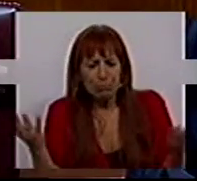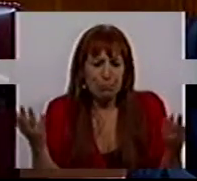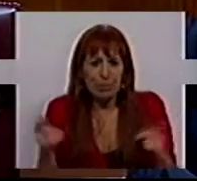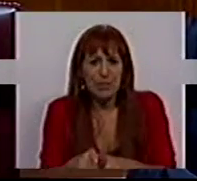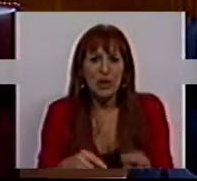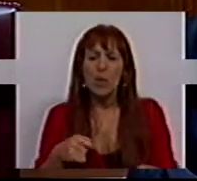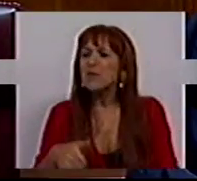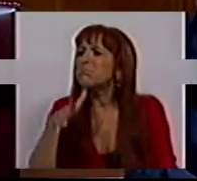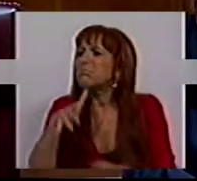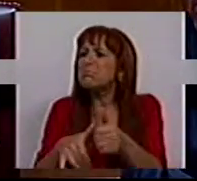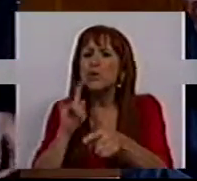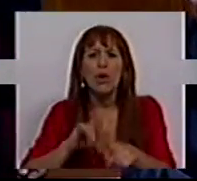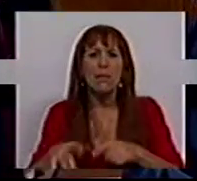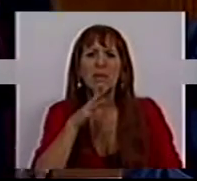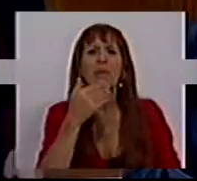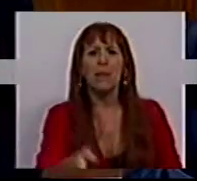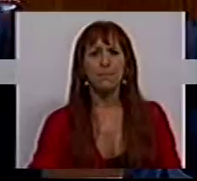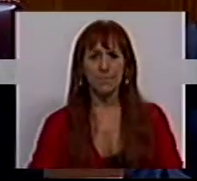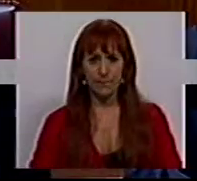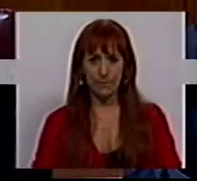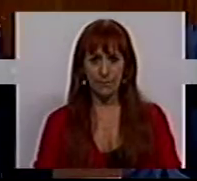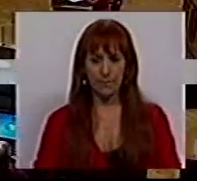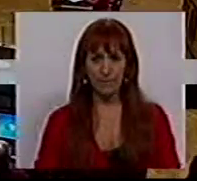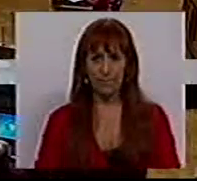a objeção que a senhora deputada faz. Muito obrigado.